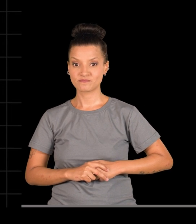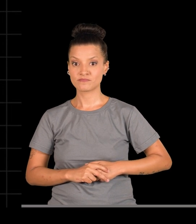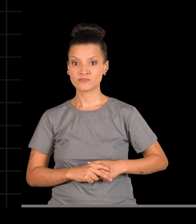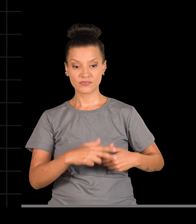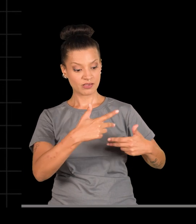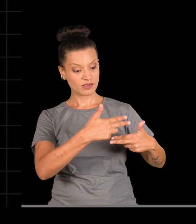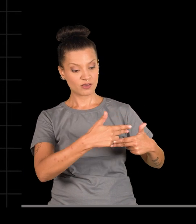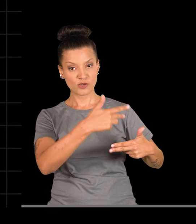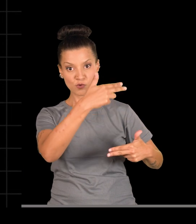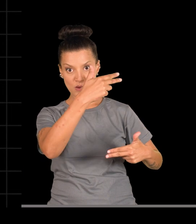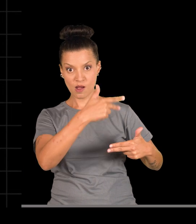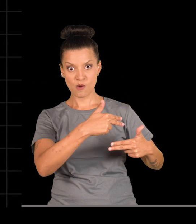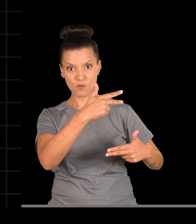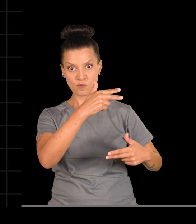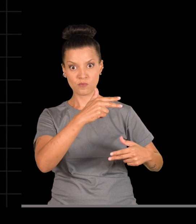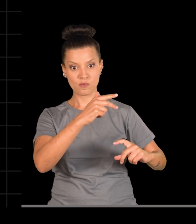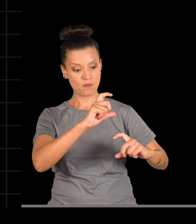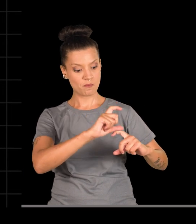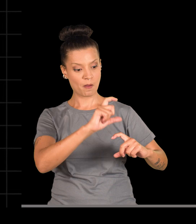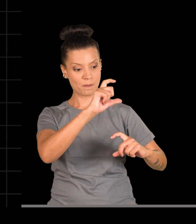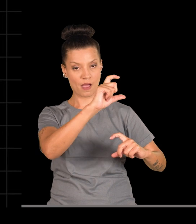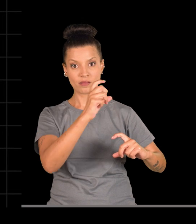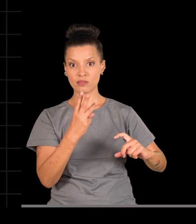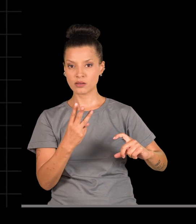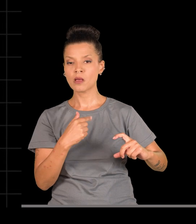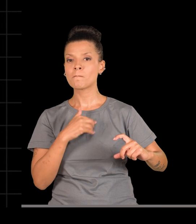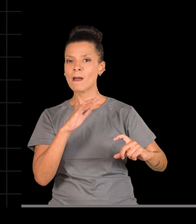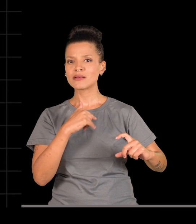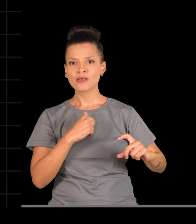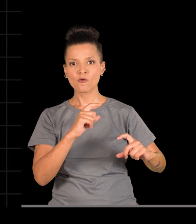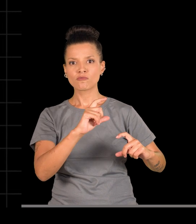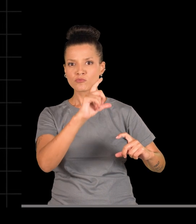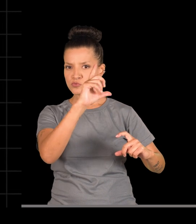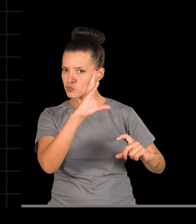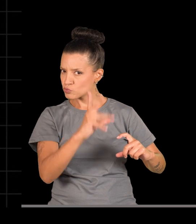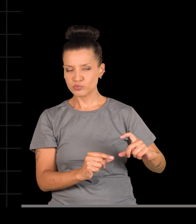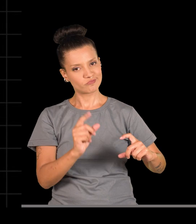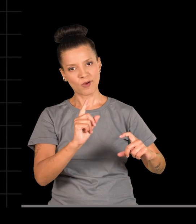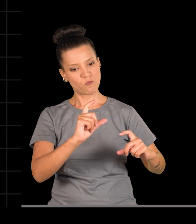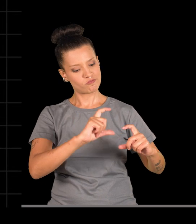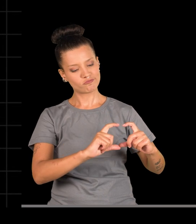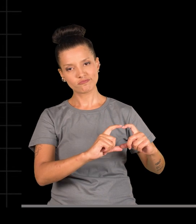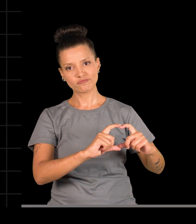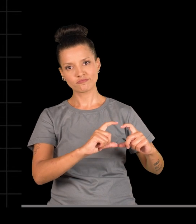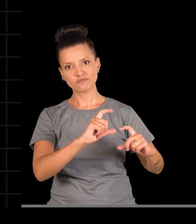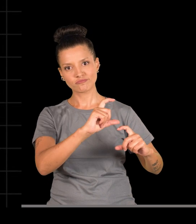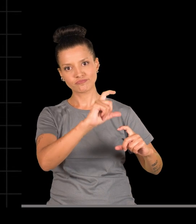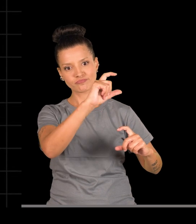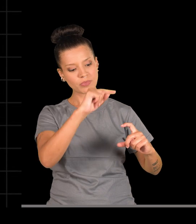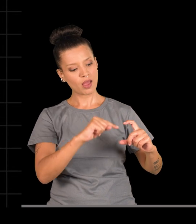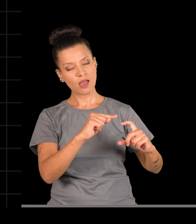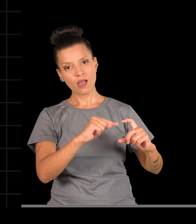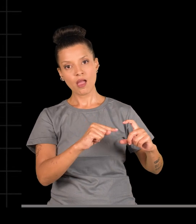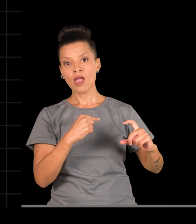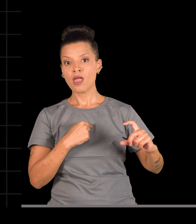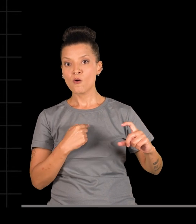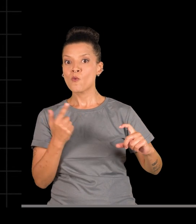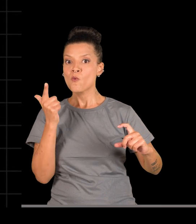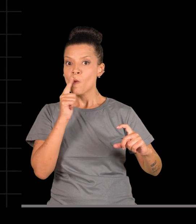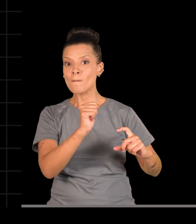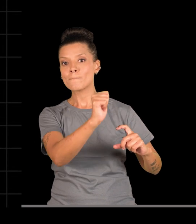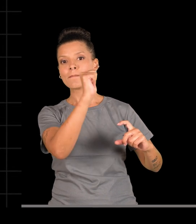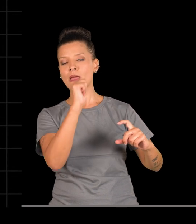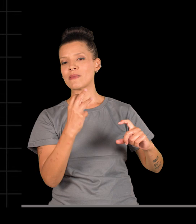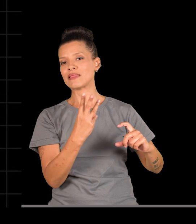aqui assim. Em 3 partes iguais. Tem a outra parte aqui em cima, né? Então, como eu bebi apenas um desses terços, ó, você